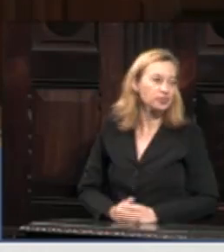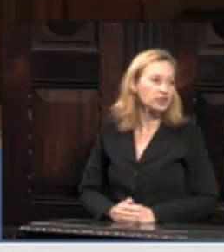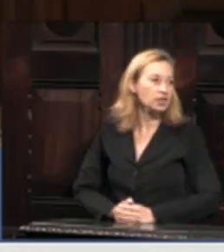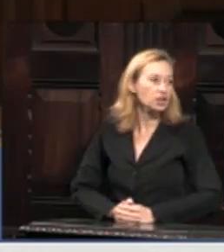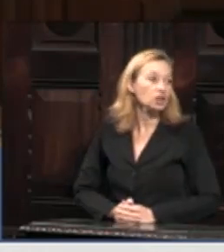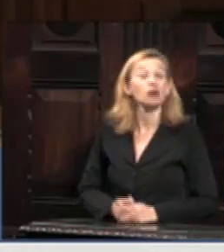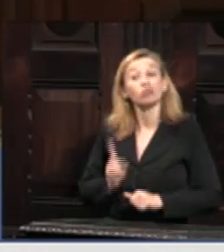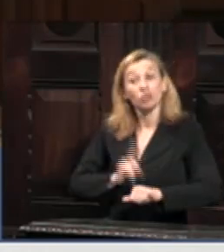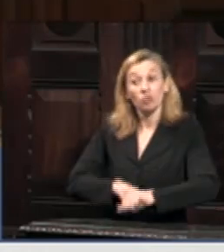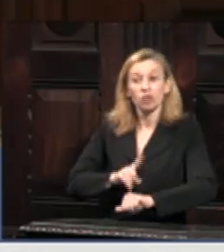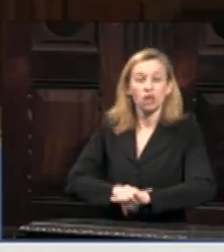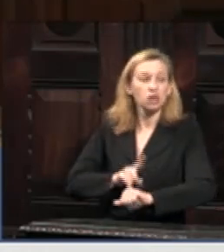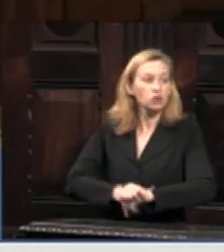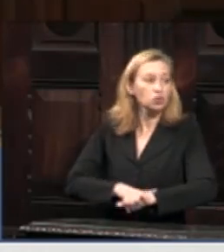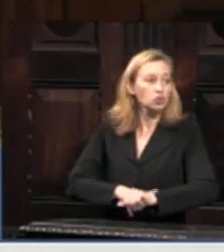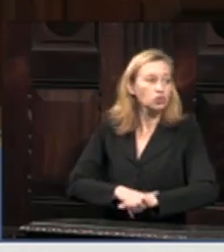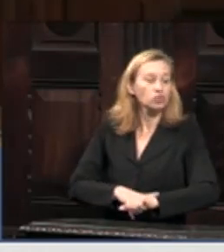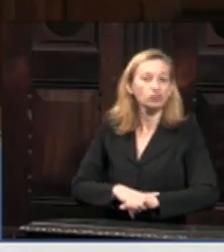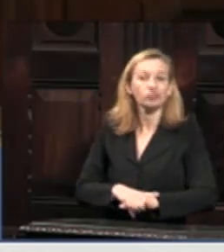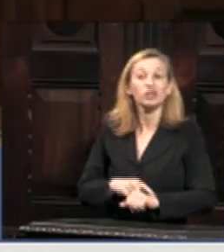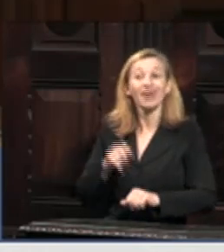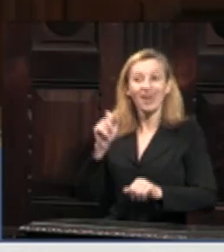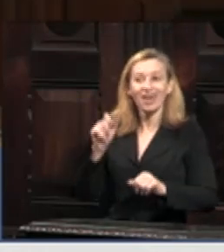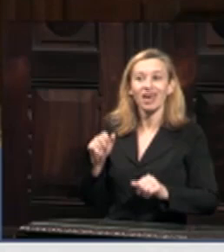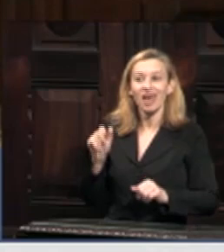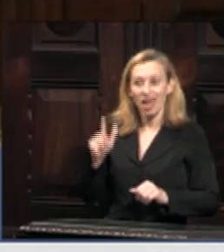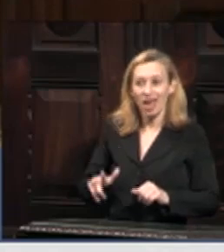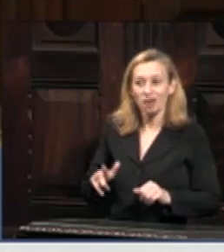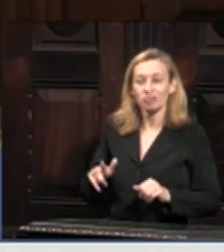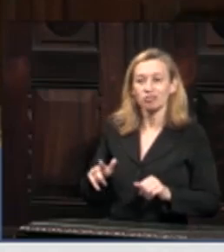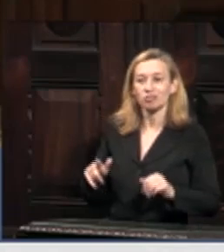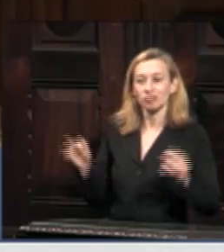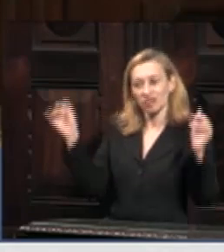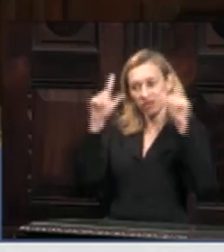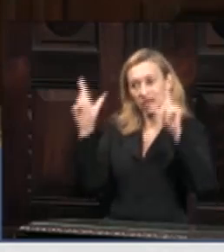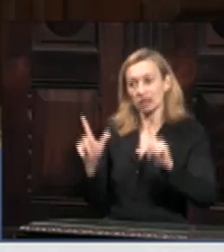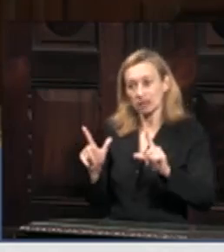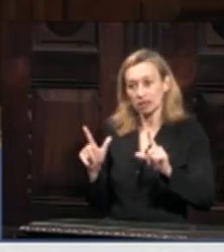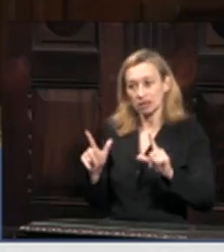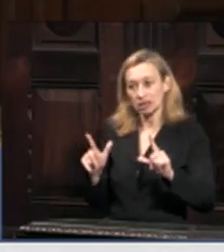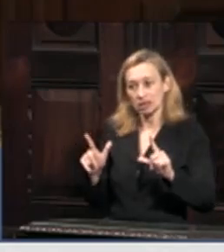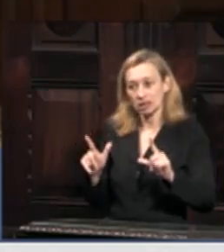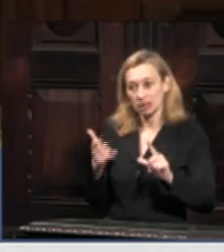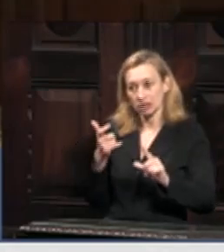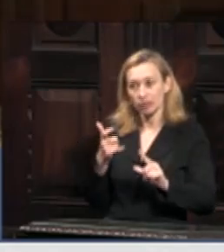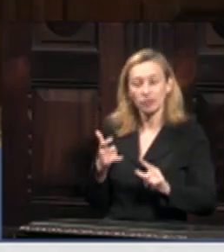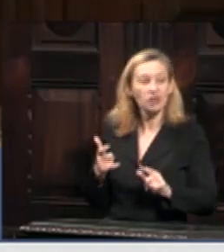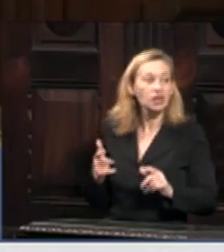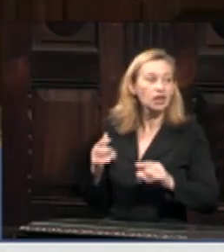É um momento que era para ser feliz. A democracia sempre nos